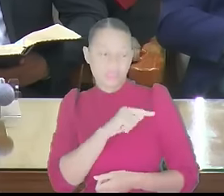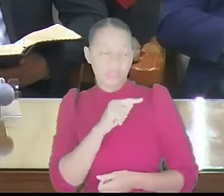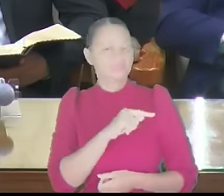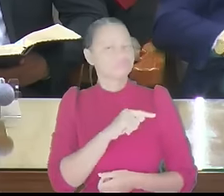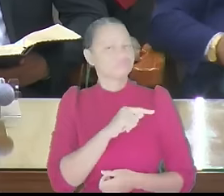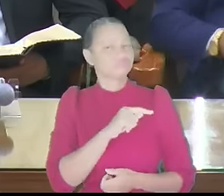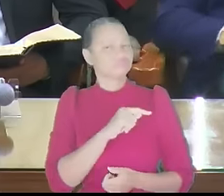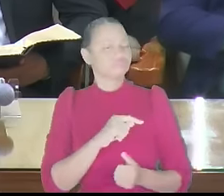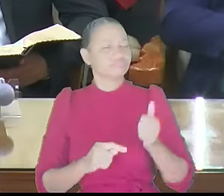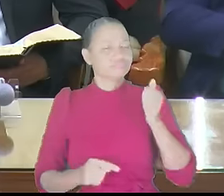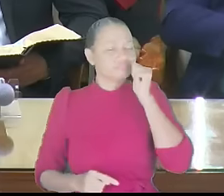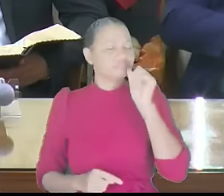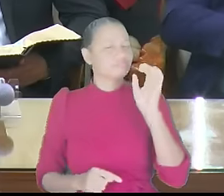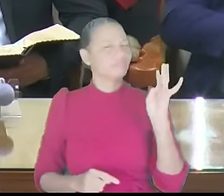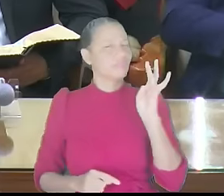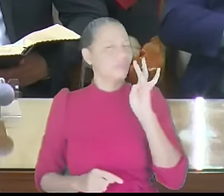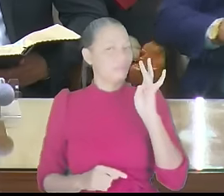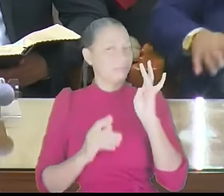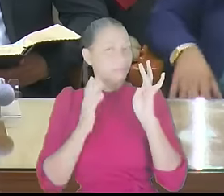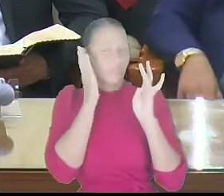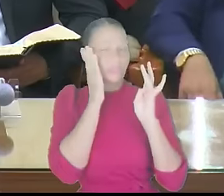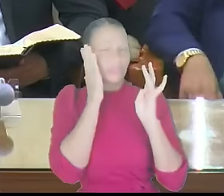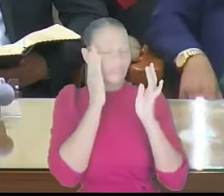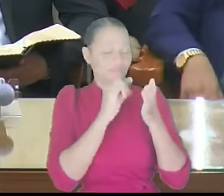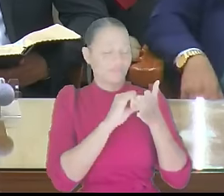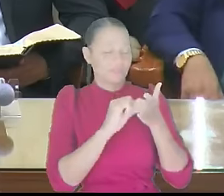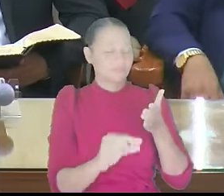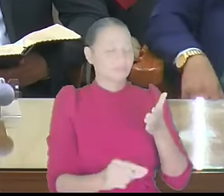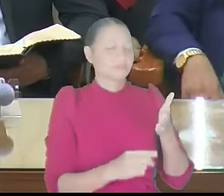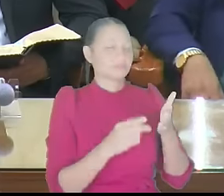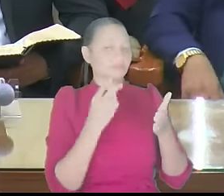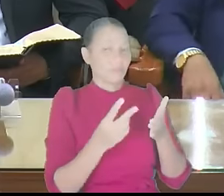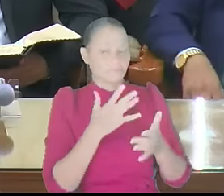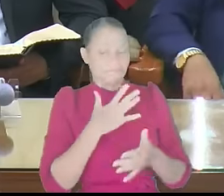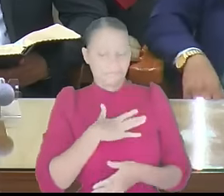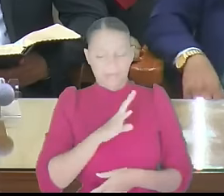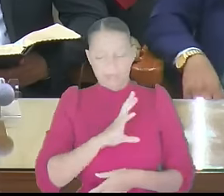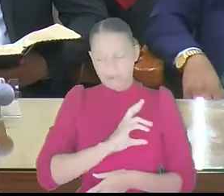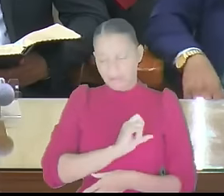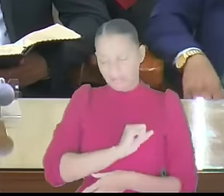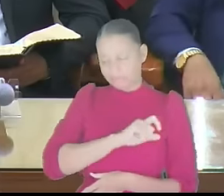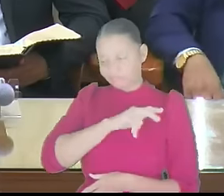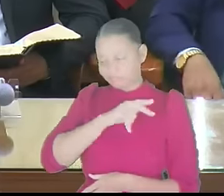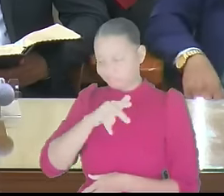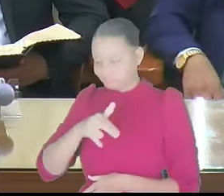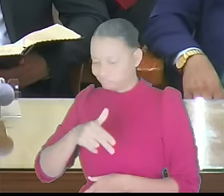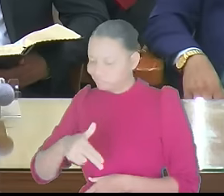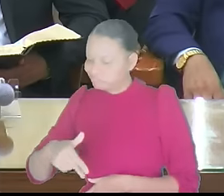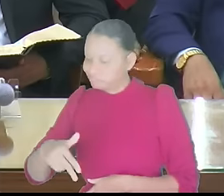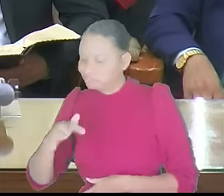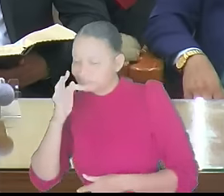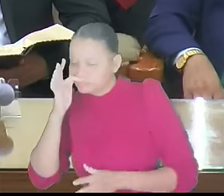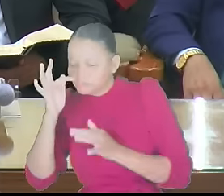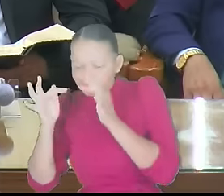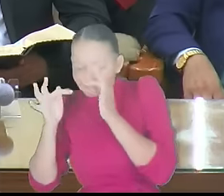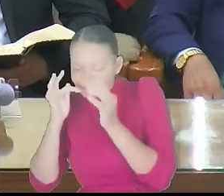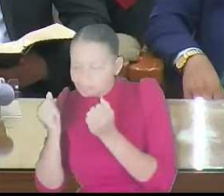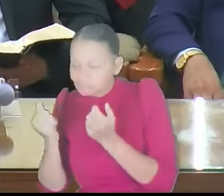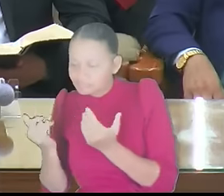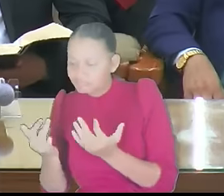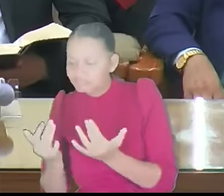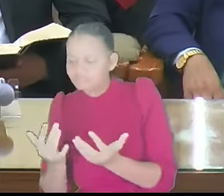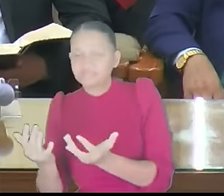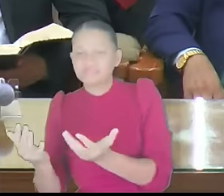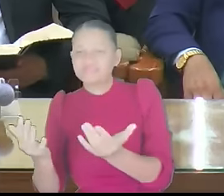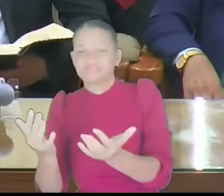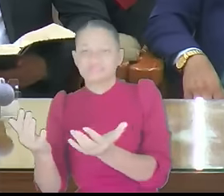para a gente entender o versículo 2, o meu amado desceu ao seu jardim. Para nós entendermos